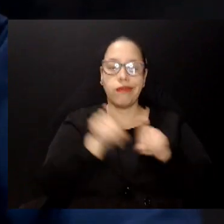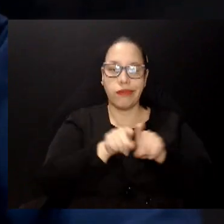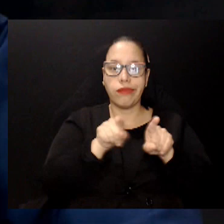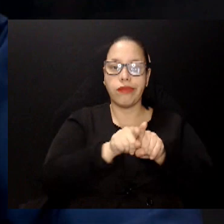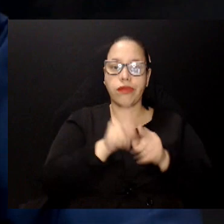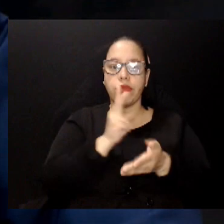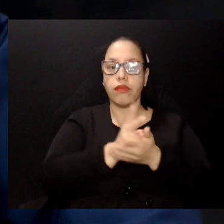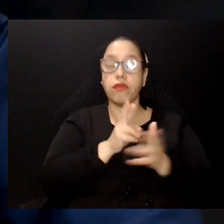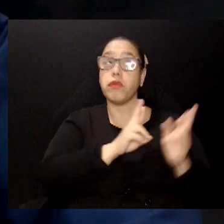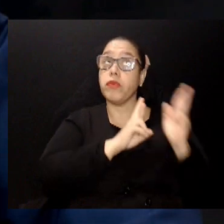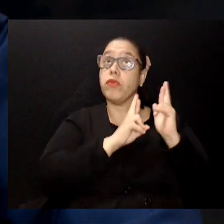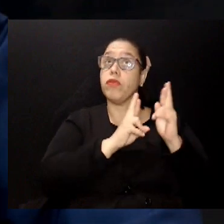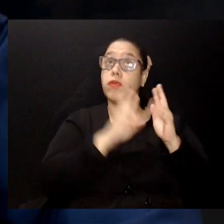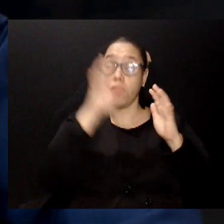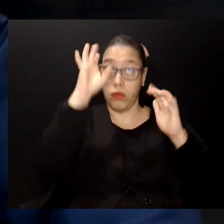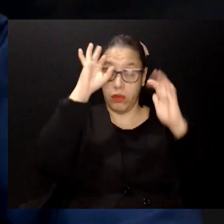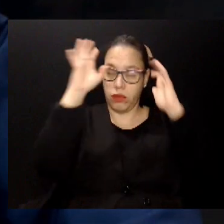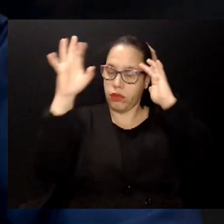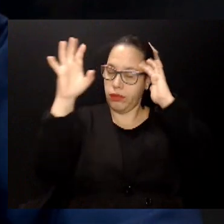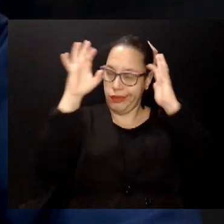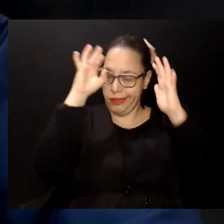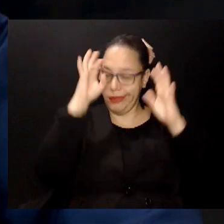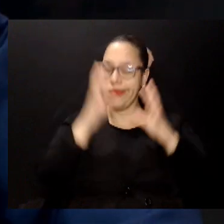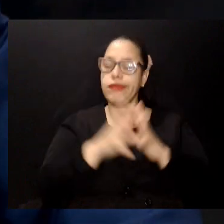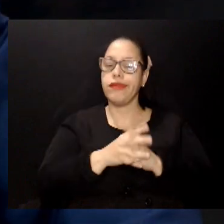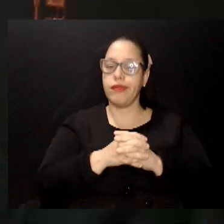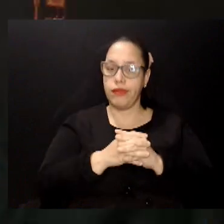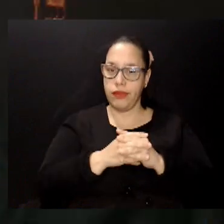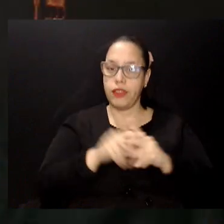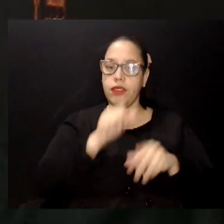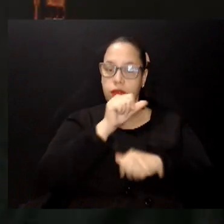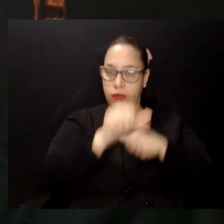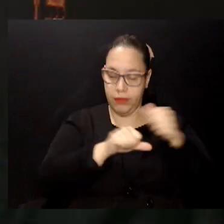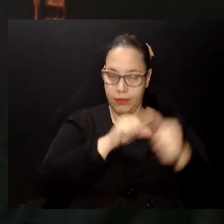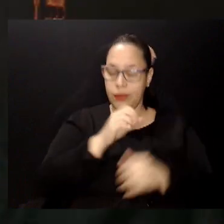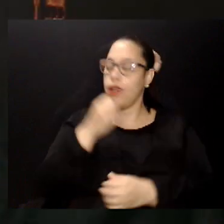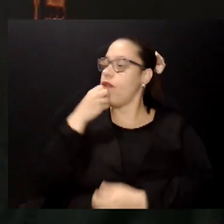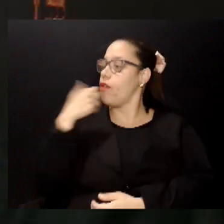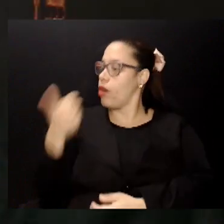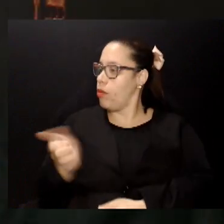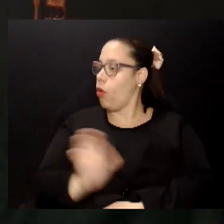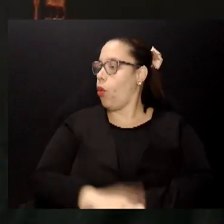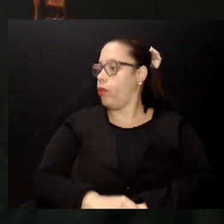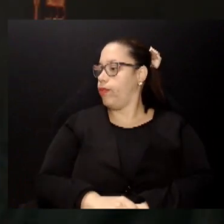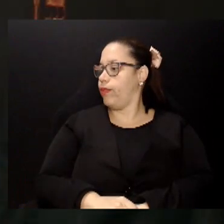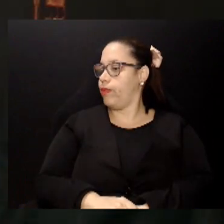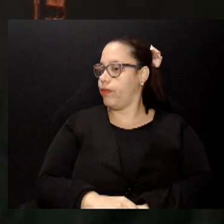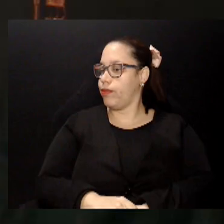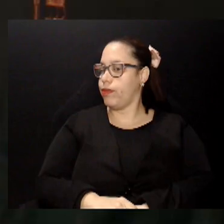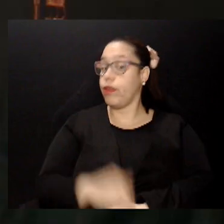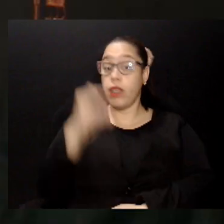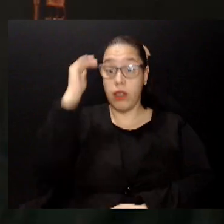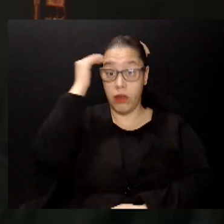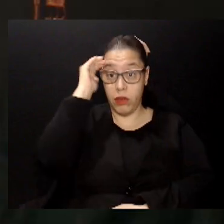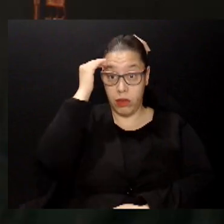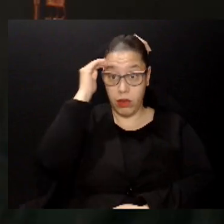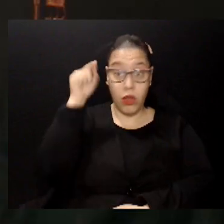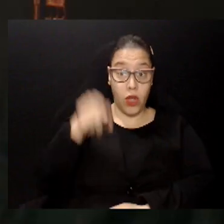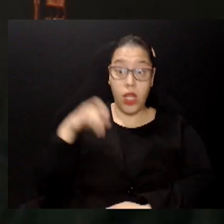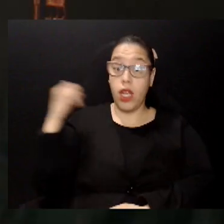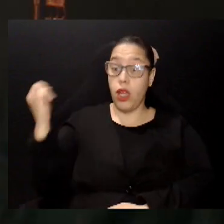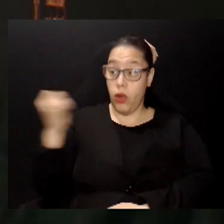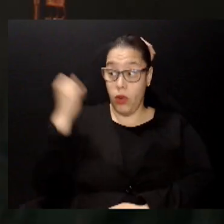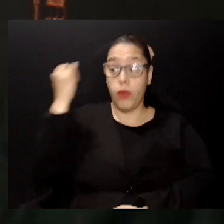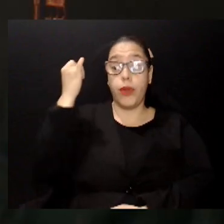sempre sonhos, né? Há sempre tempo de mudar. Ai, que bom, gente. E entender que você é importante, eu acho que é